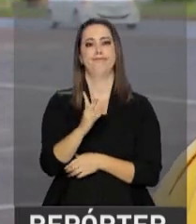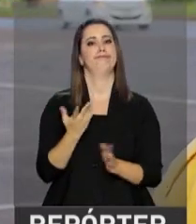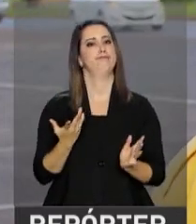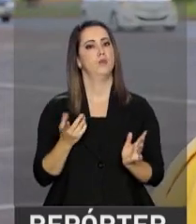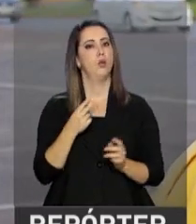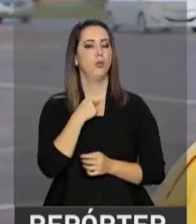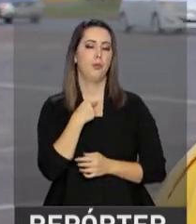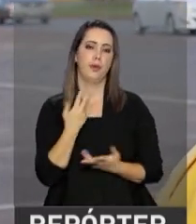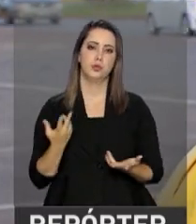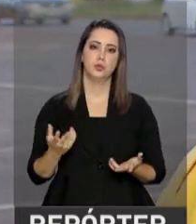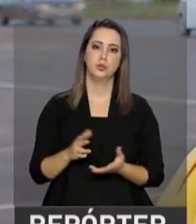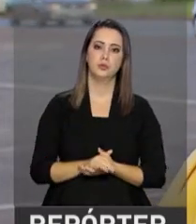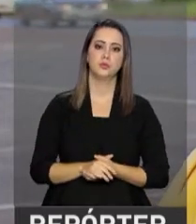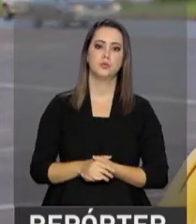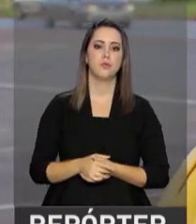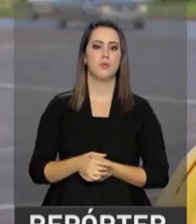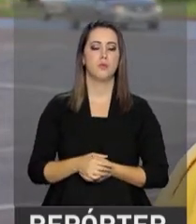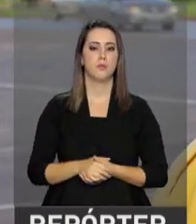de beber e dirigir um filme que conduzia um veículo